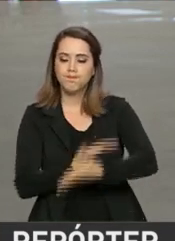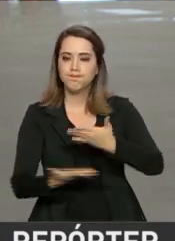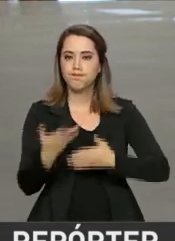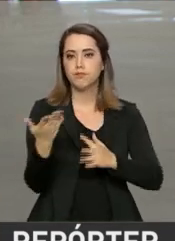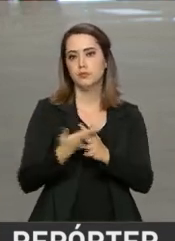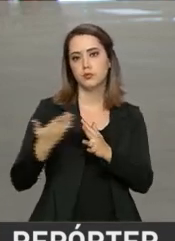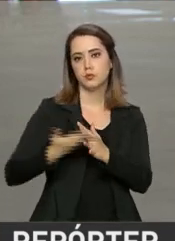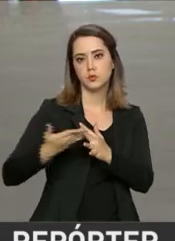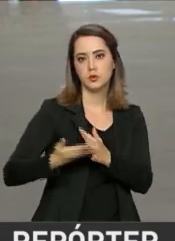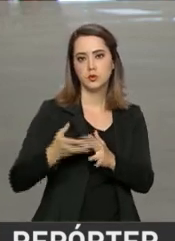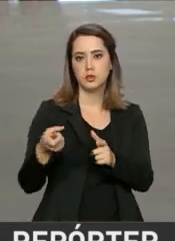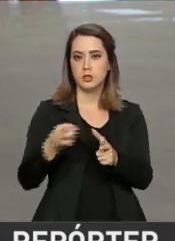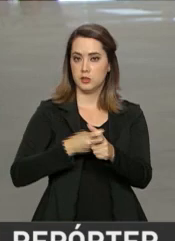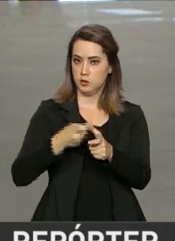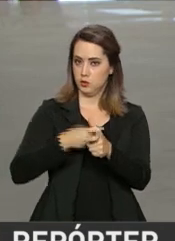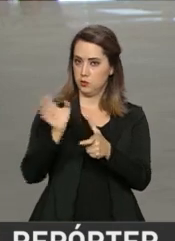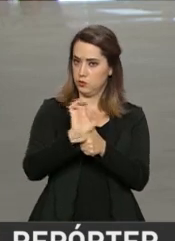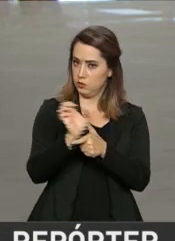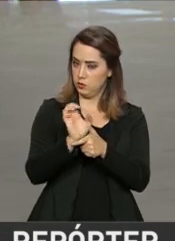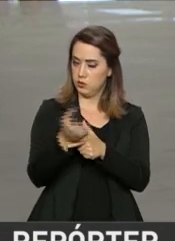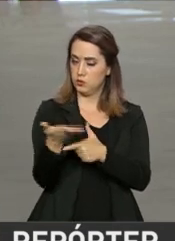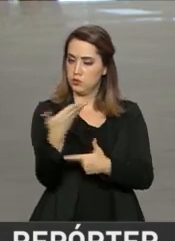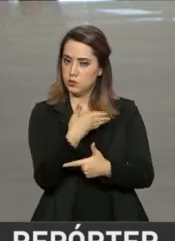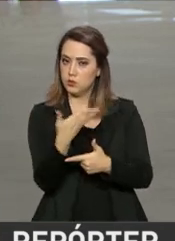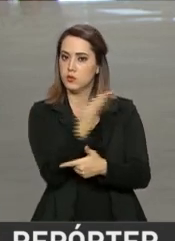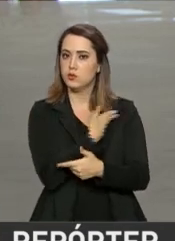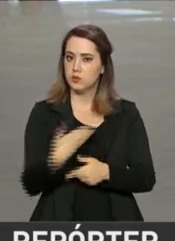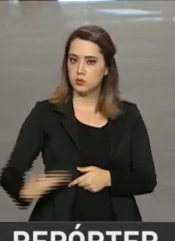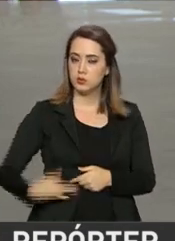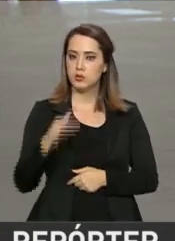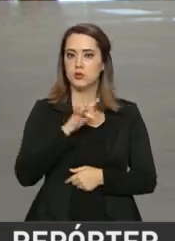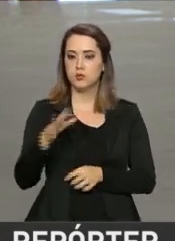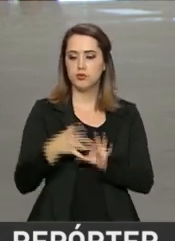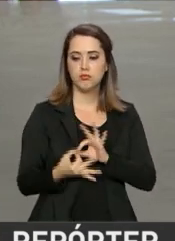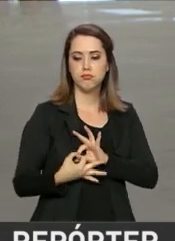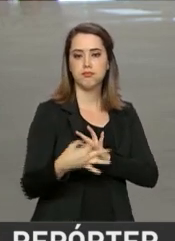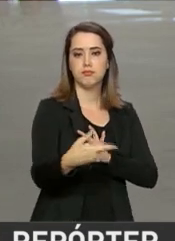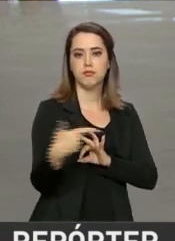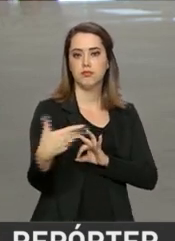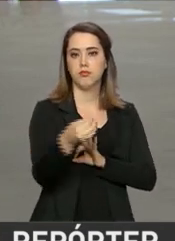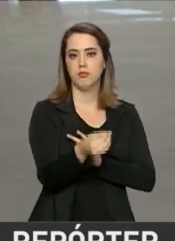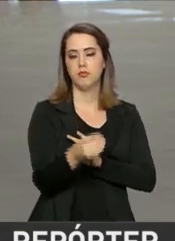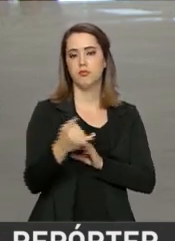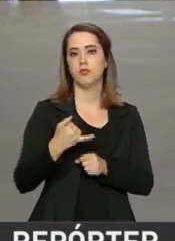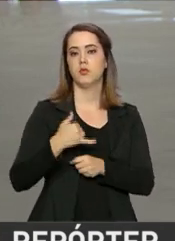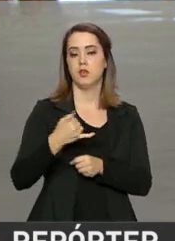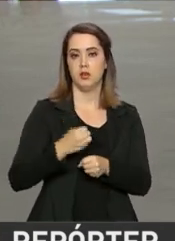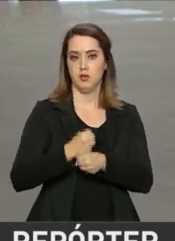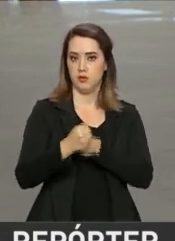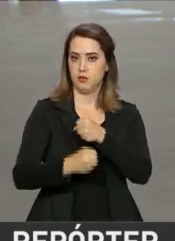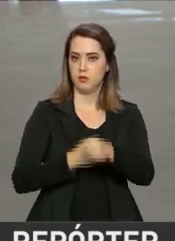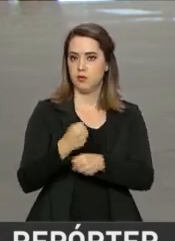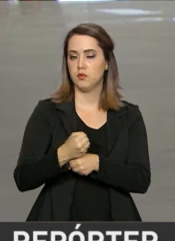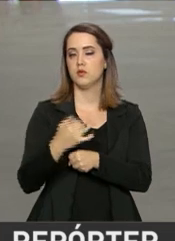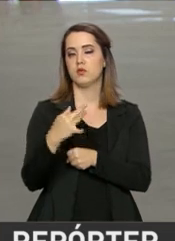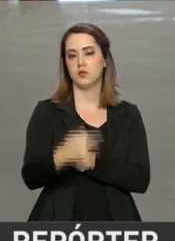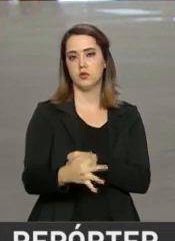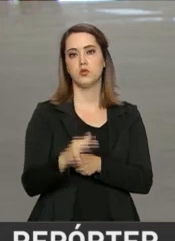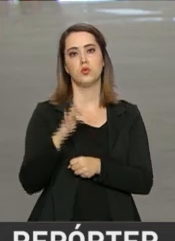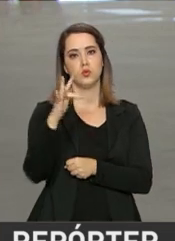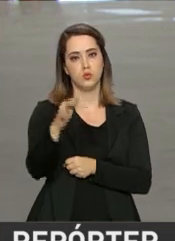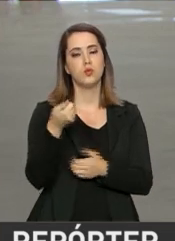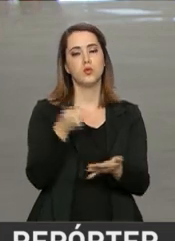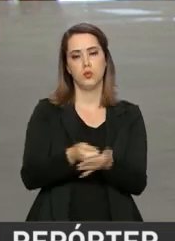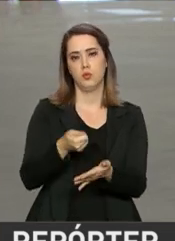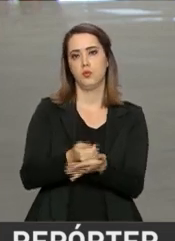a dívida dos Estados com a união alongando o pagamento em 20 anos e suspendendo as parcelas mensais